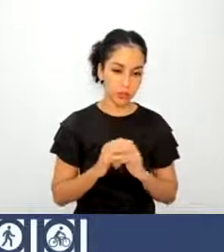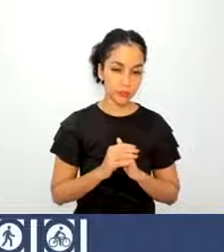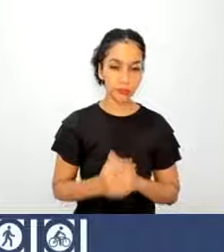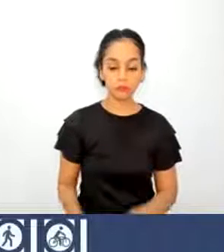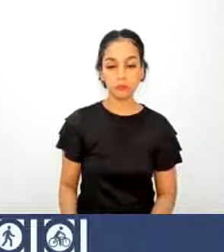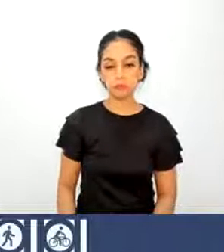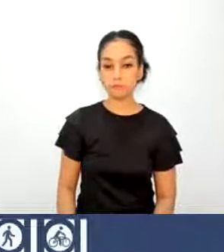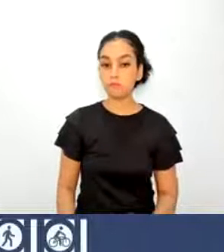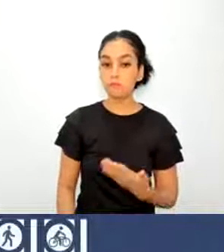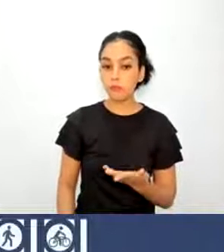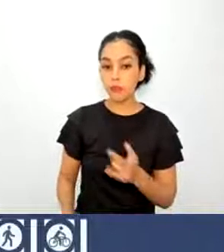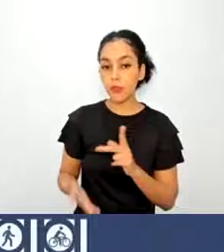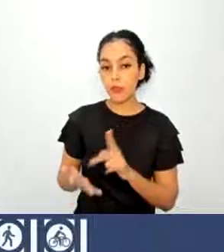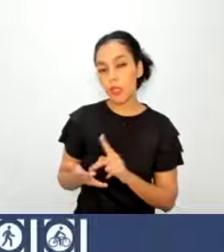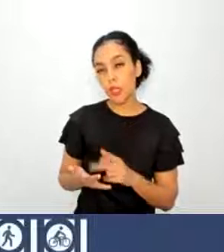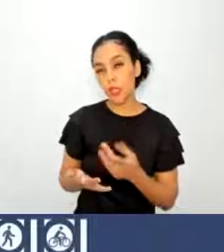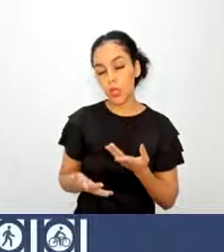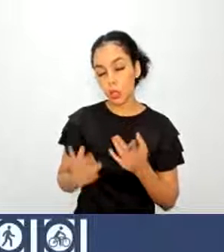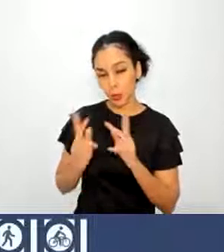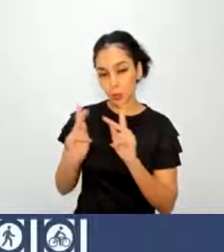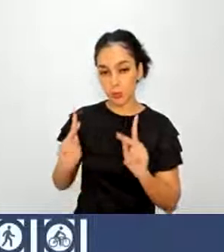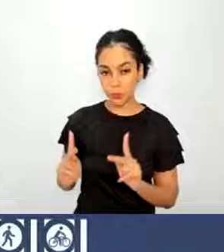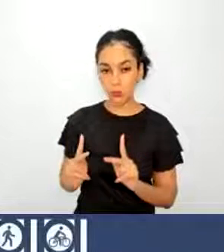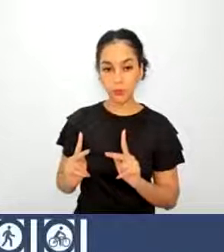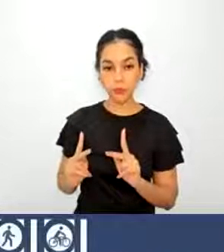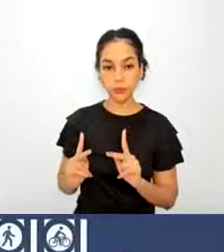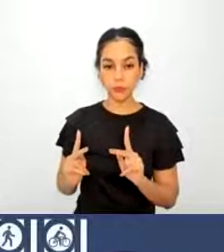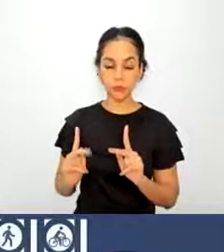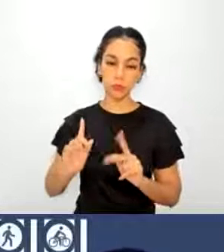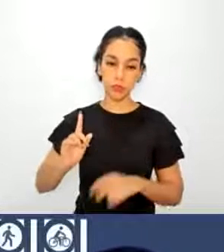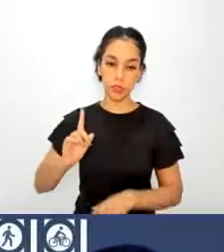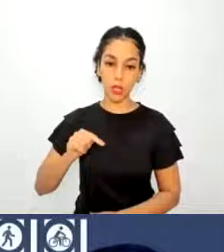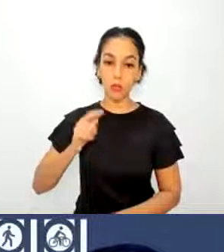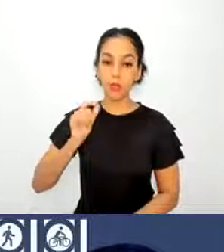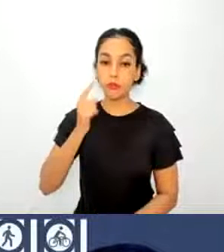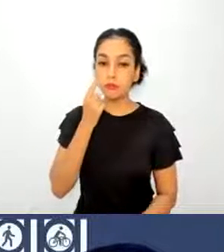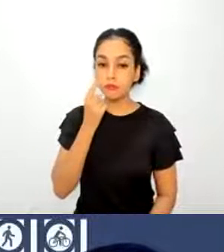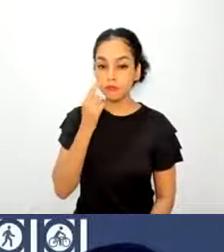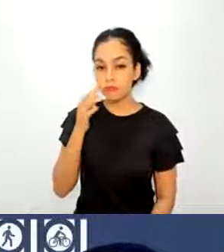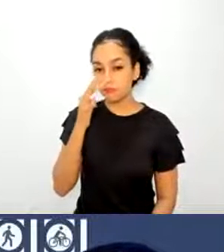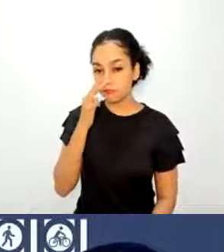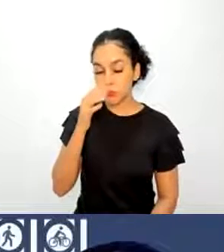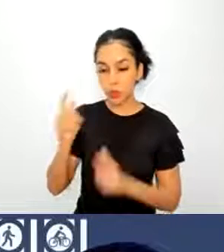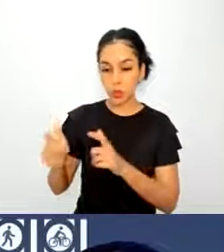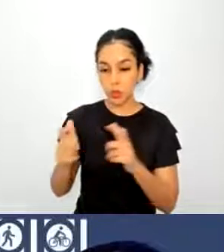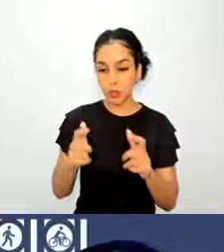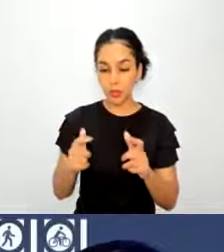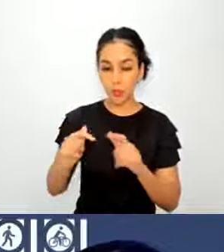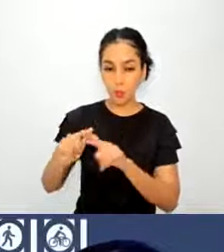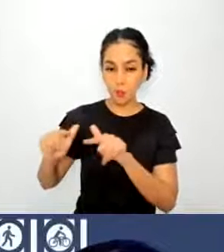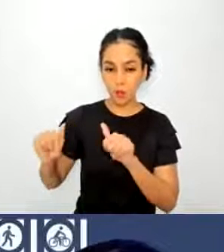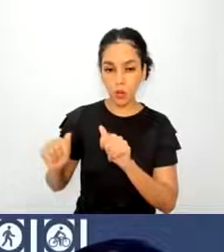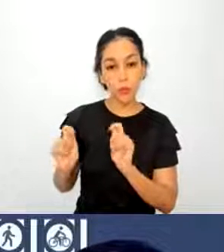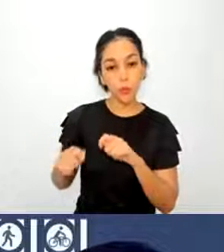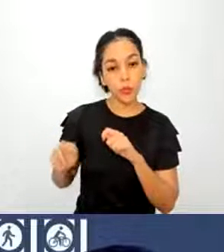verdade, o programa parte da observação desses terrenos vazios que poderiam ter melhor utilização e